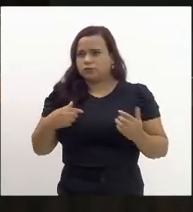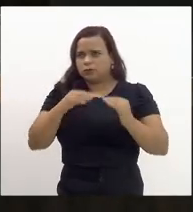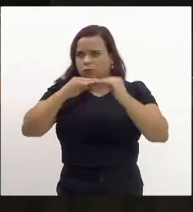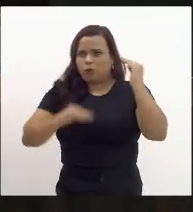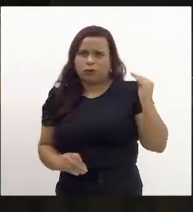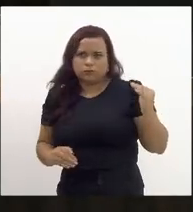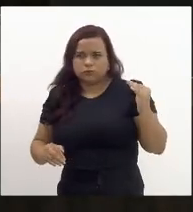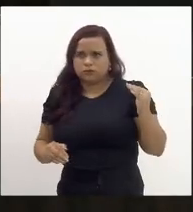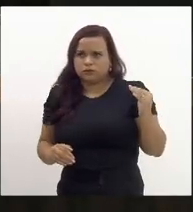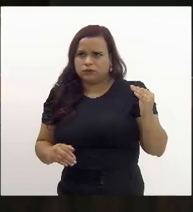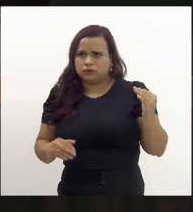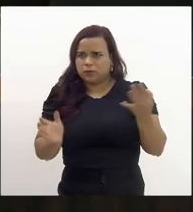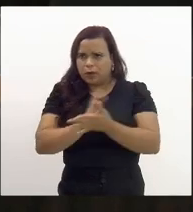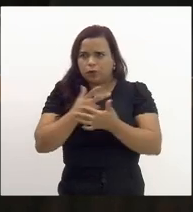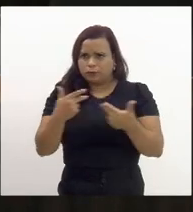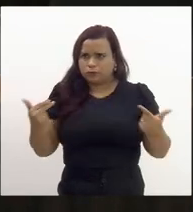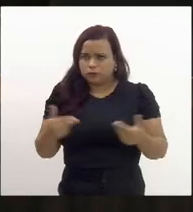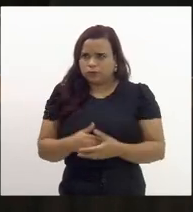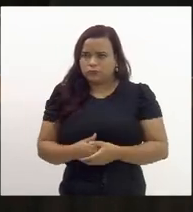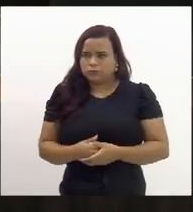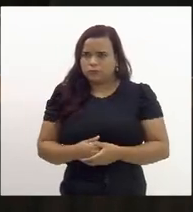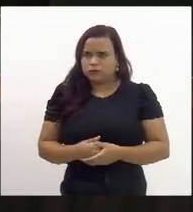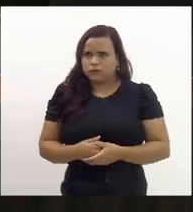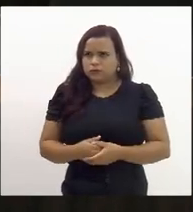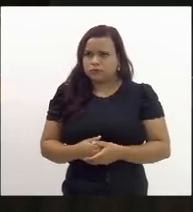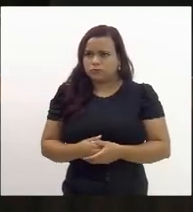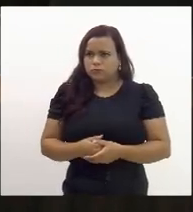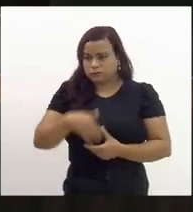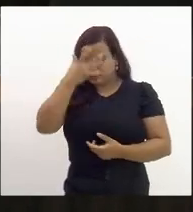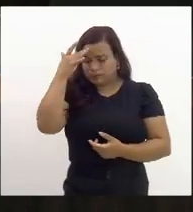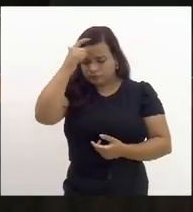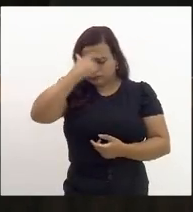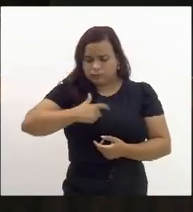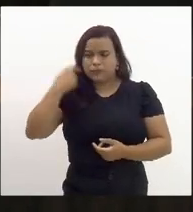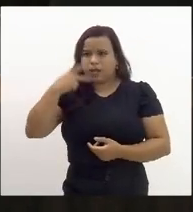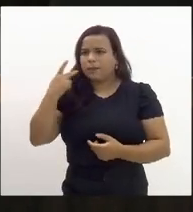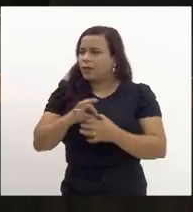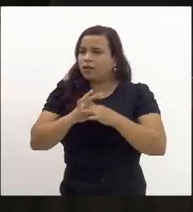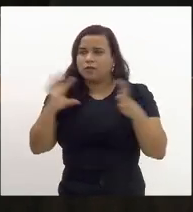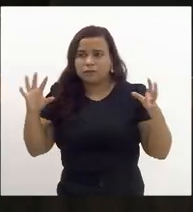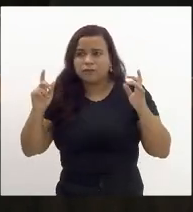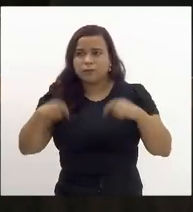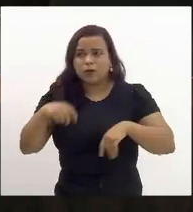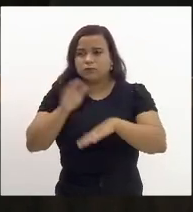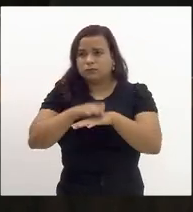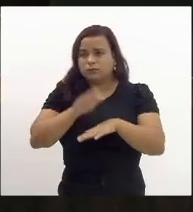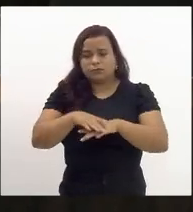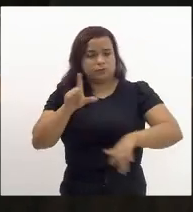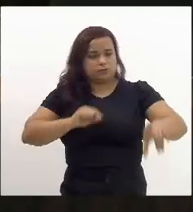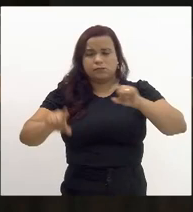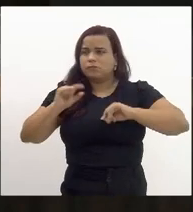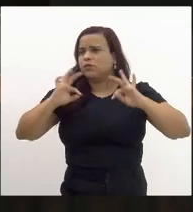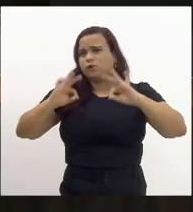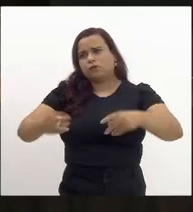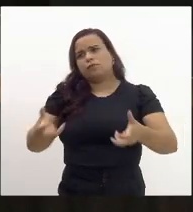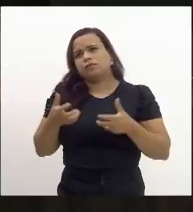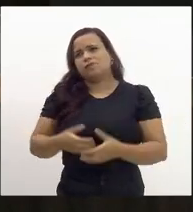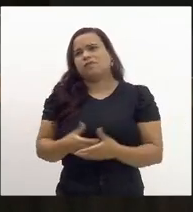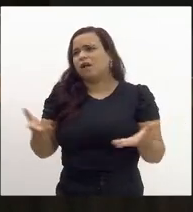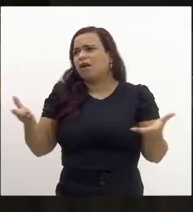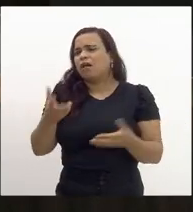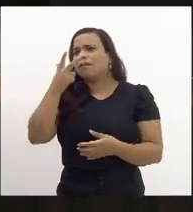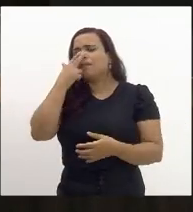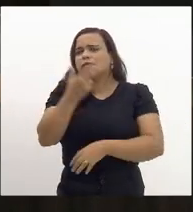ser contrário a algumas situações que o parlamentar tem toda liberdade e prerrogativa para isso. E agora virou